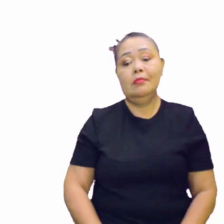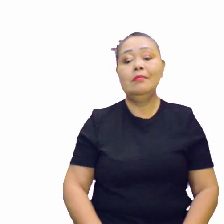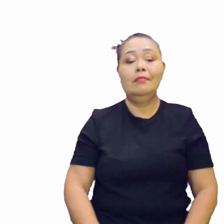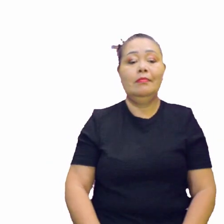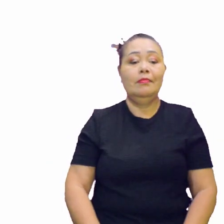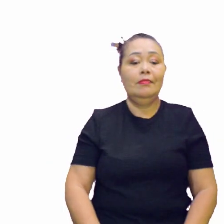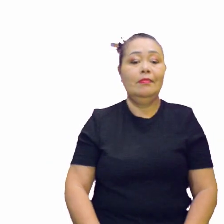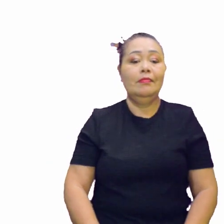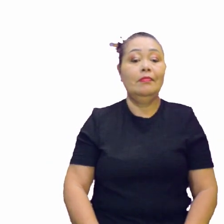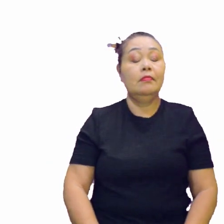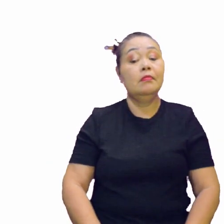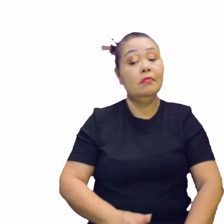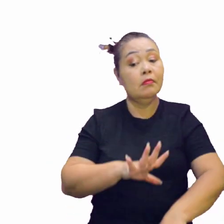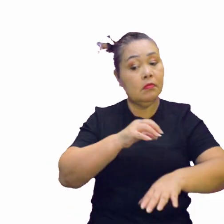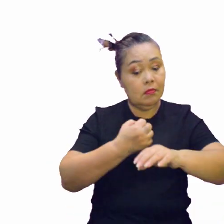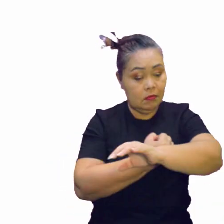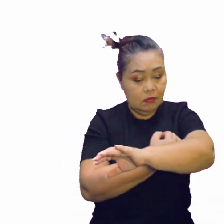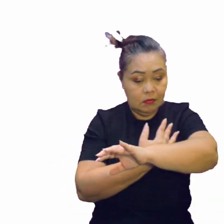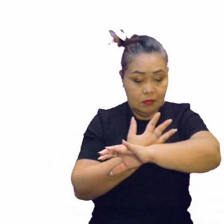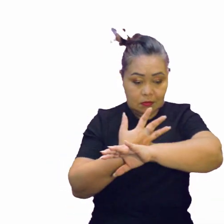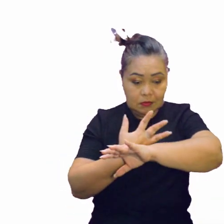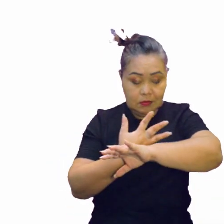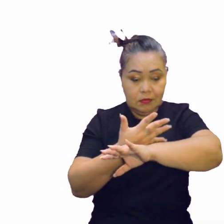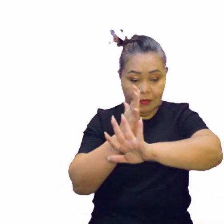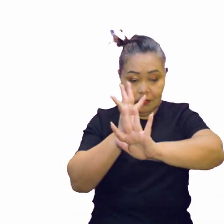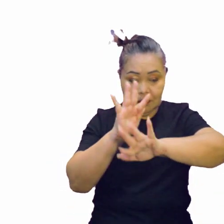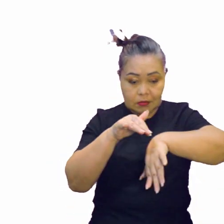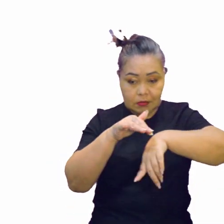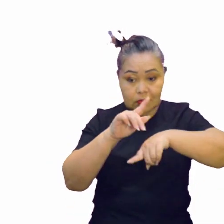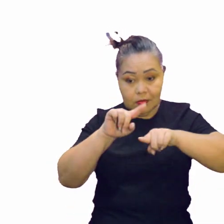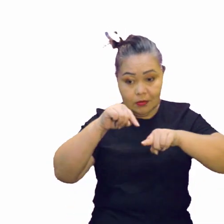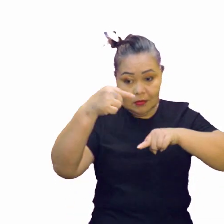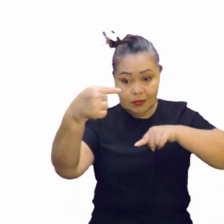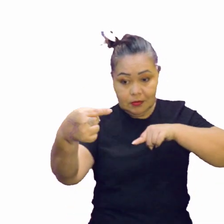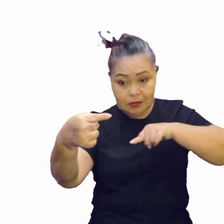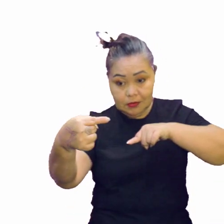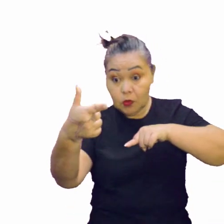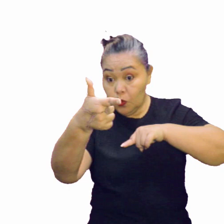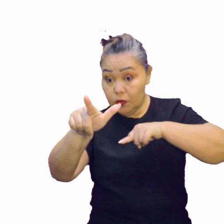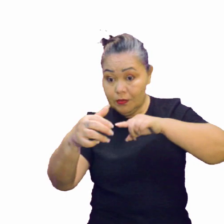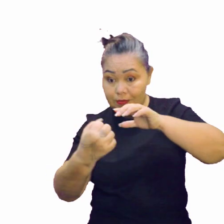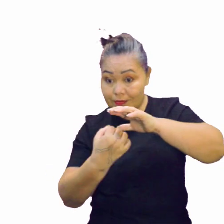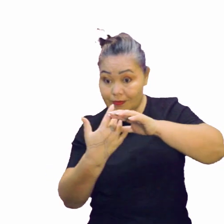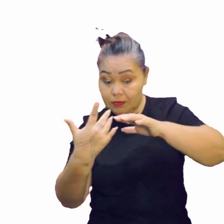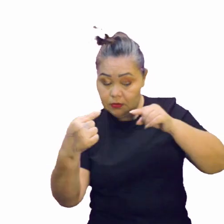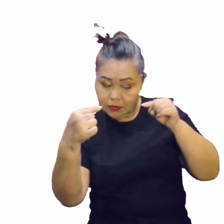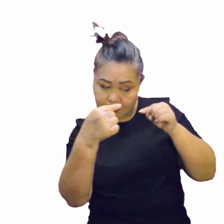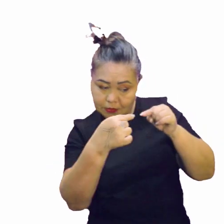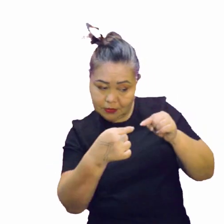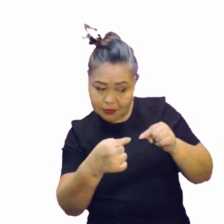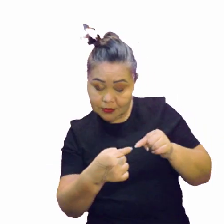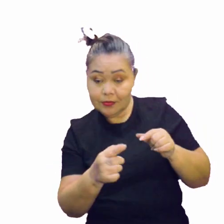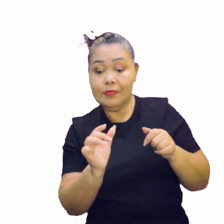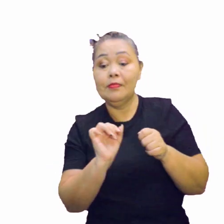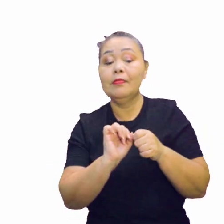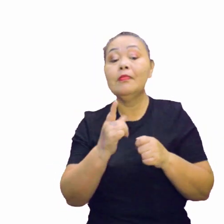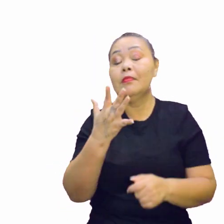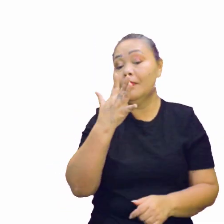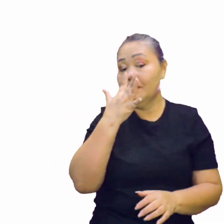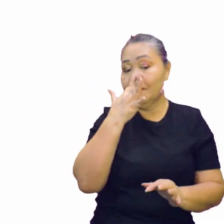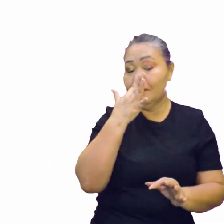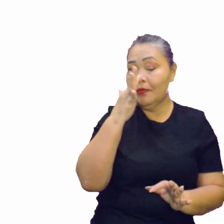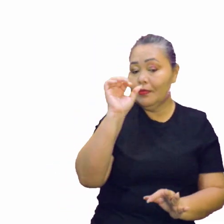de plantio entre os componentes. Então, quando a gente observa essa